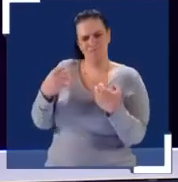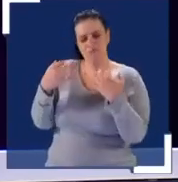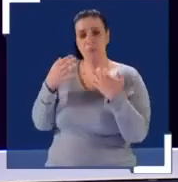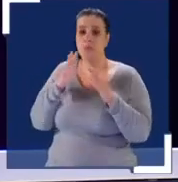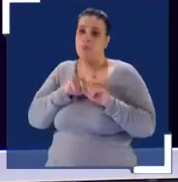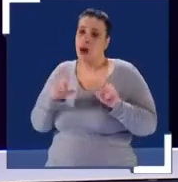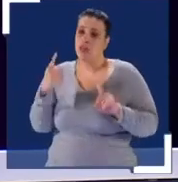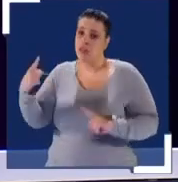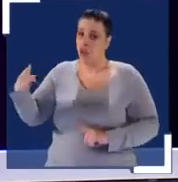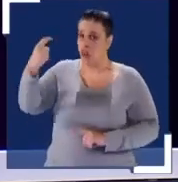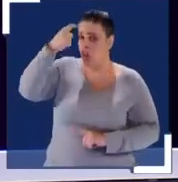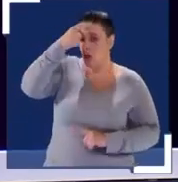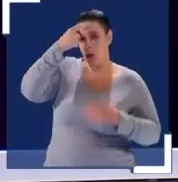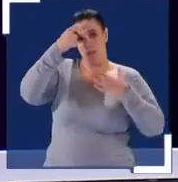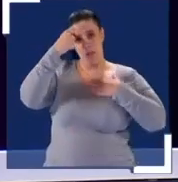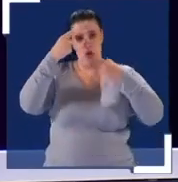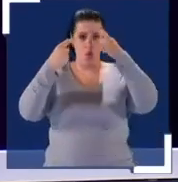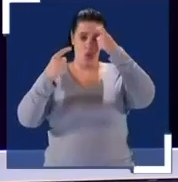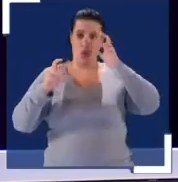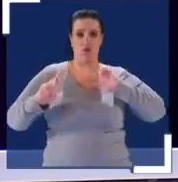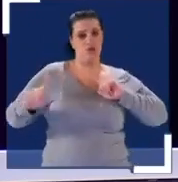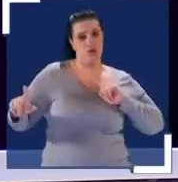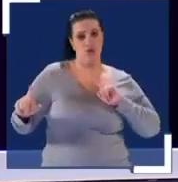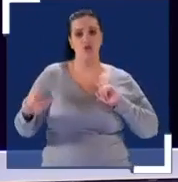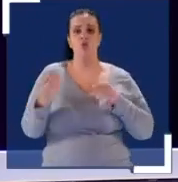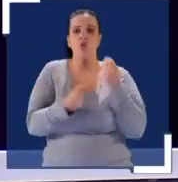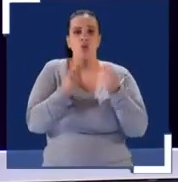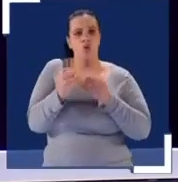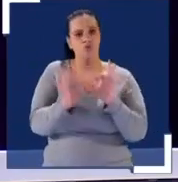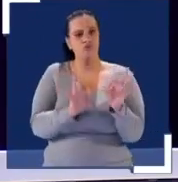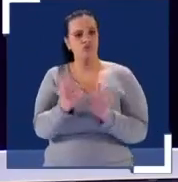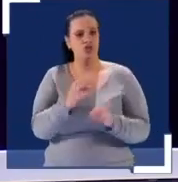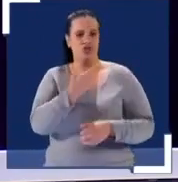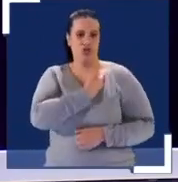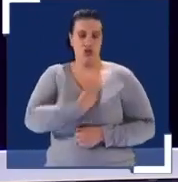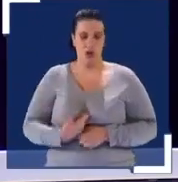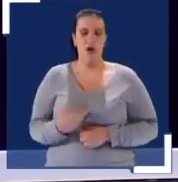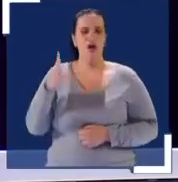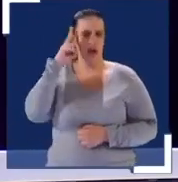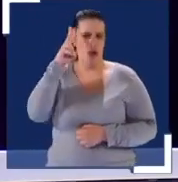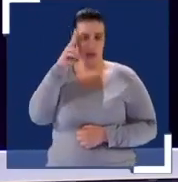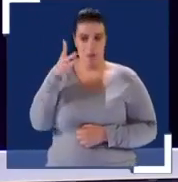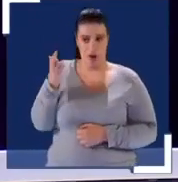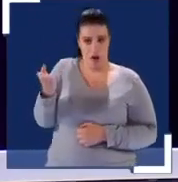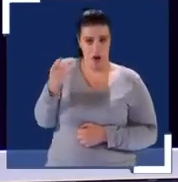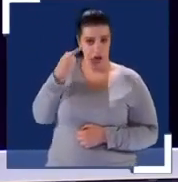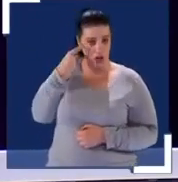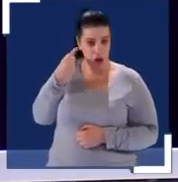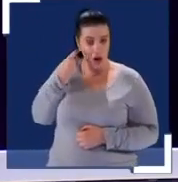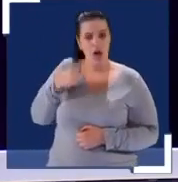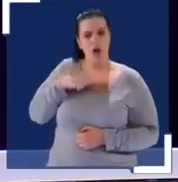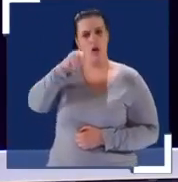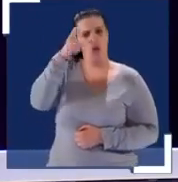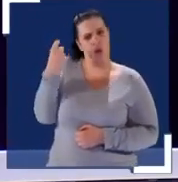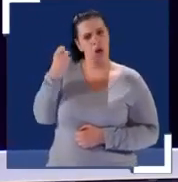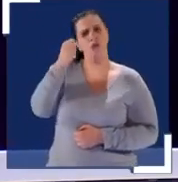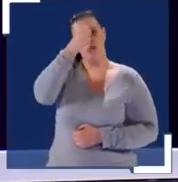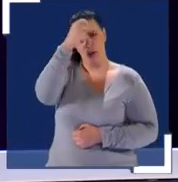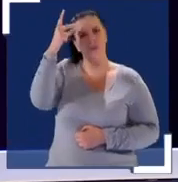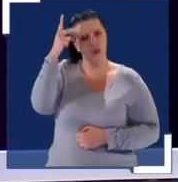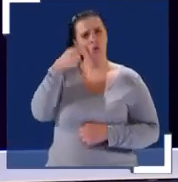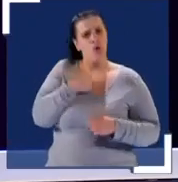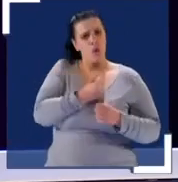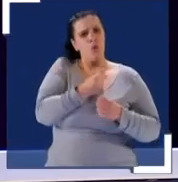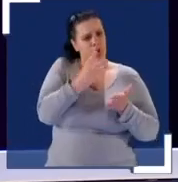tem um pensamento, eu tenho outro do ponto de vista de governo. Lembrando, no caso do Dória, que eu, quando fui prefeito, fiz concessões,